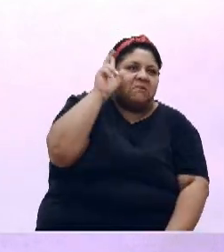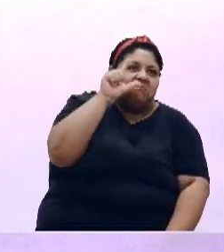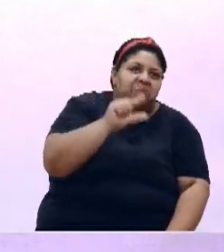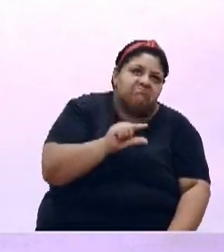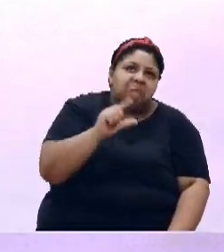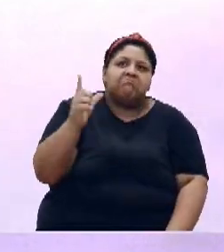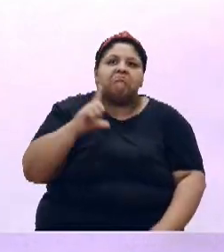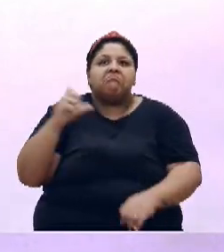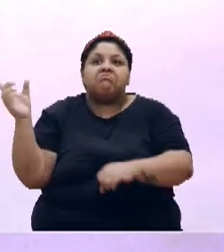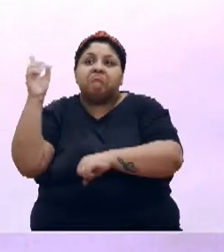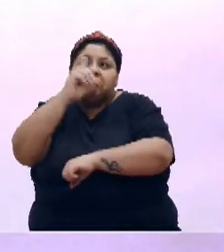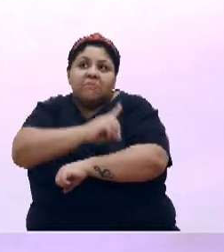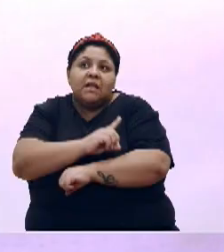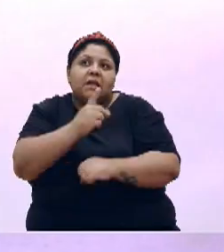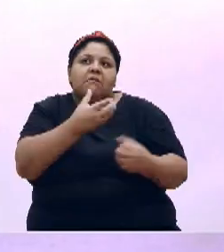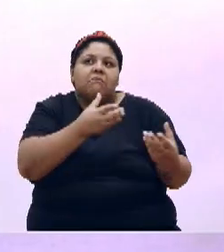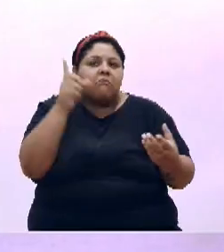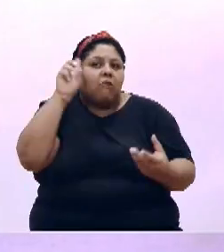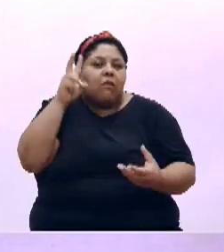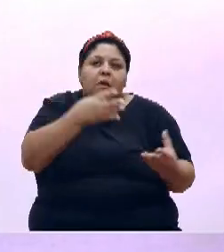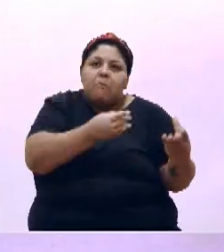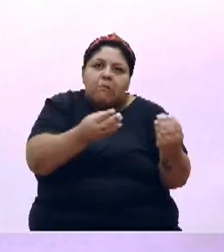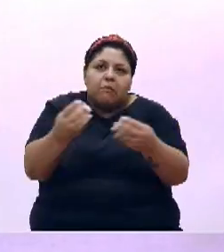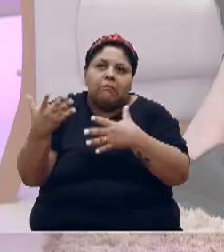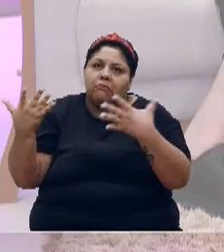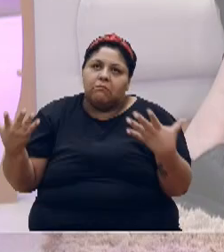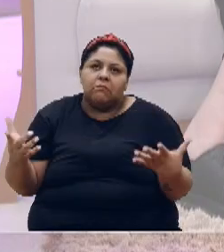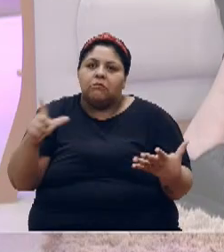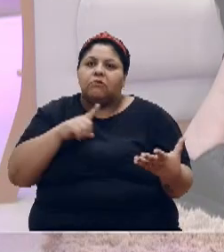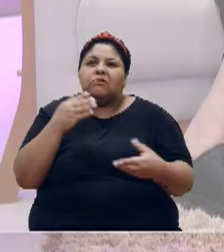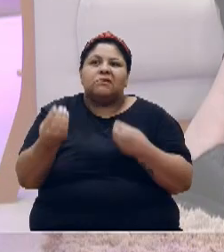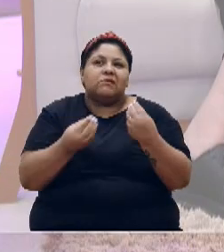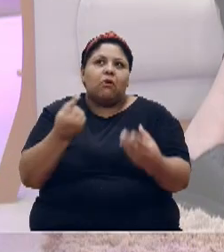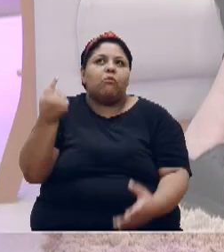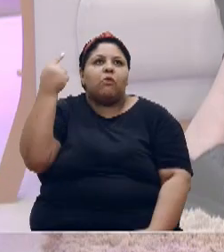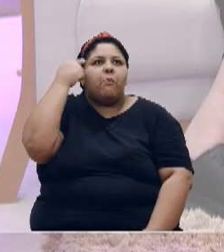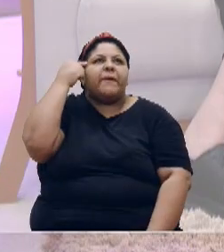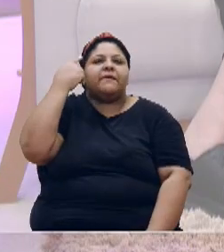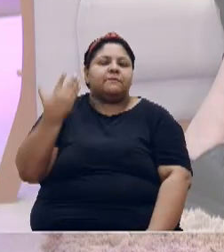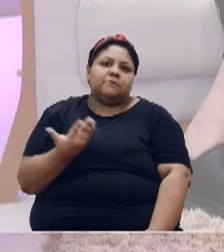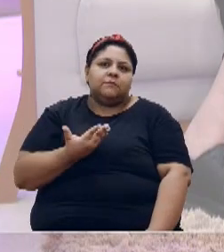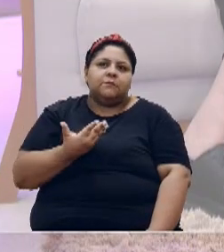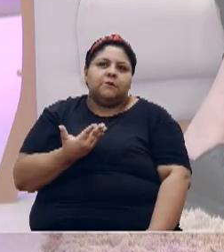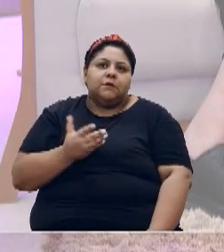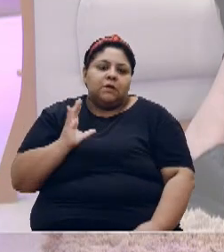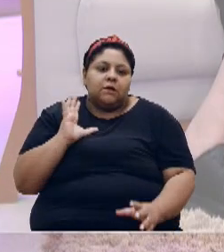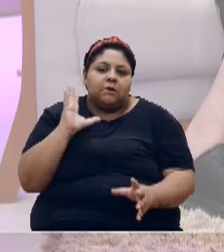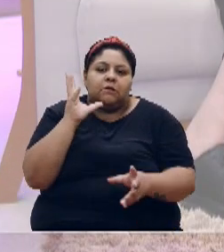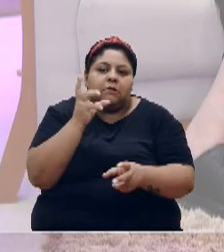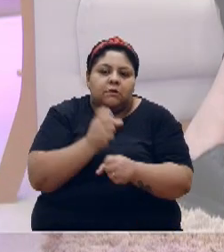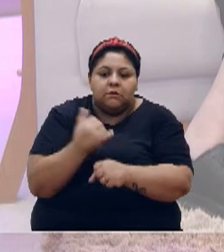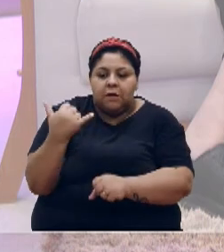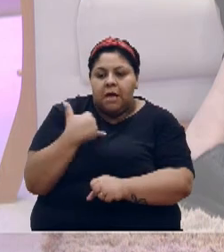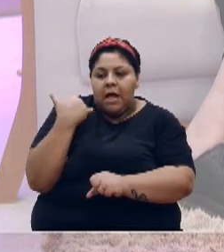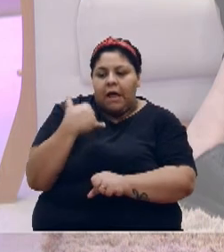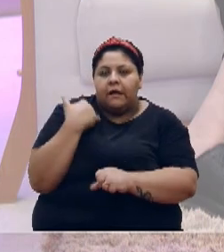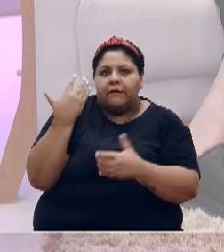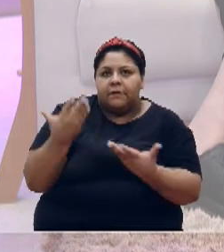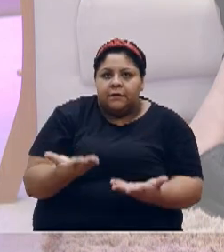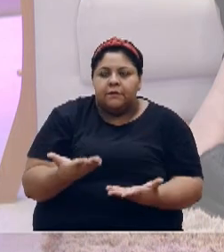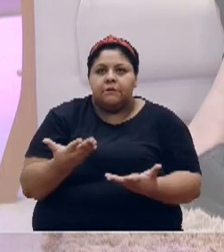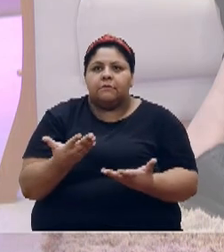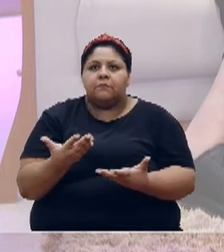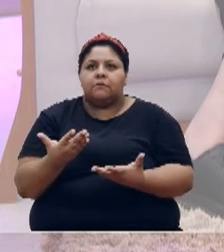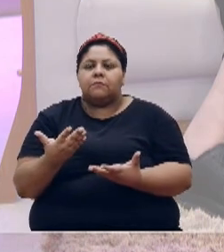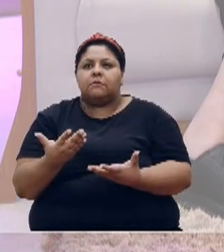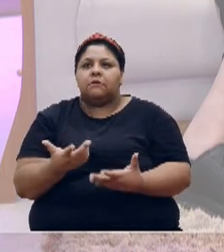tem dias que eu lembro muito e não tem como não pensar, né? E não calcular a idade delas, se elas